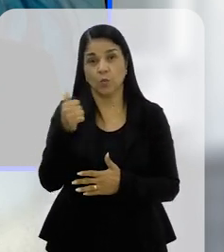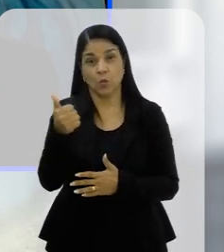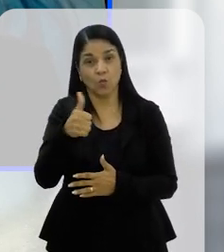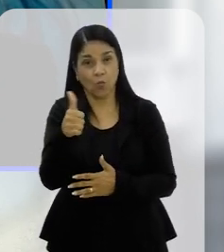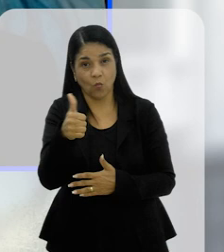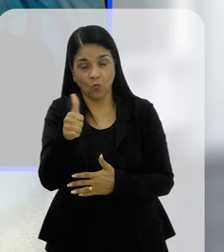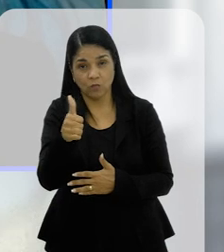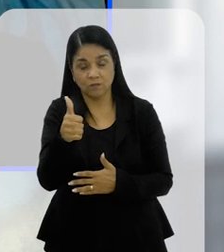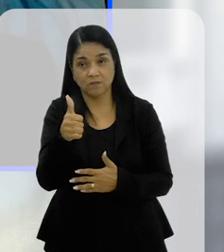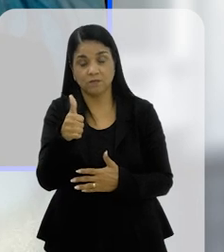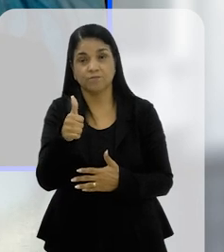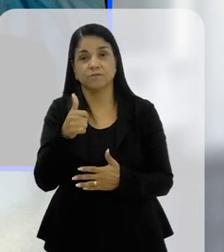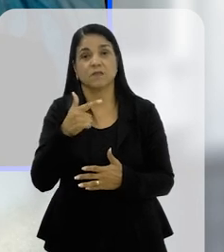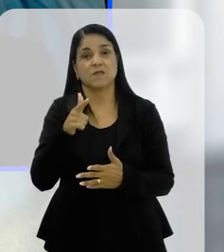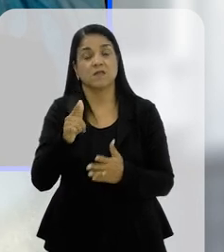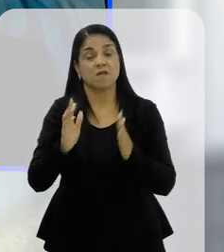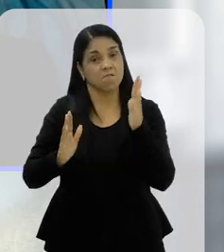né?